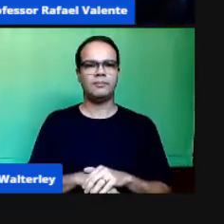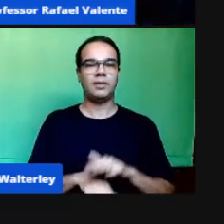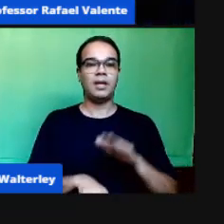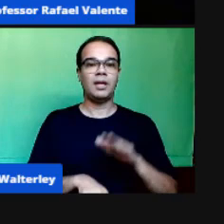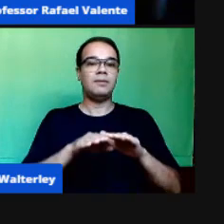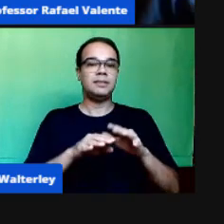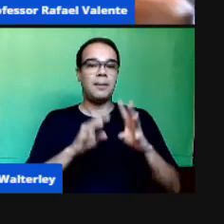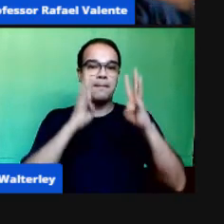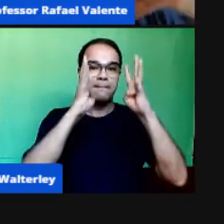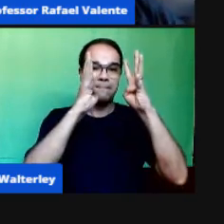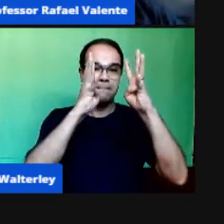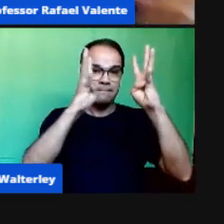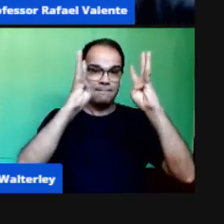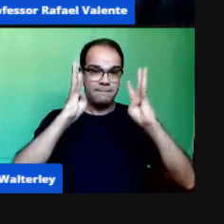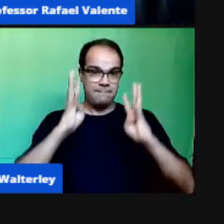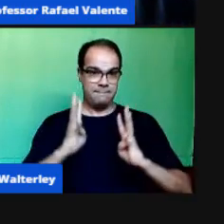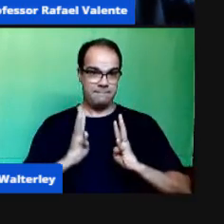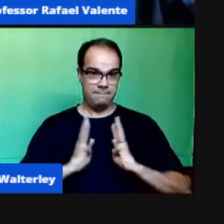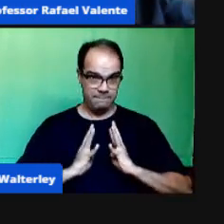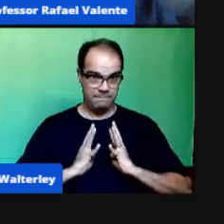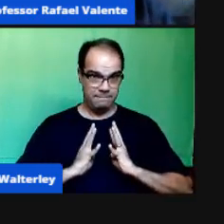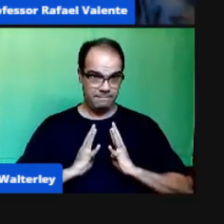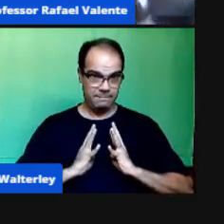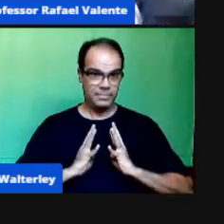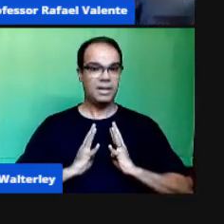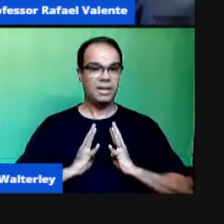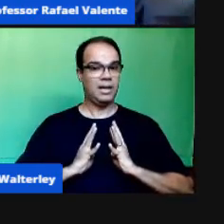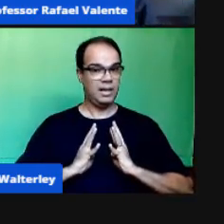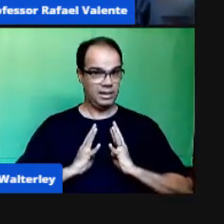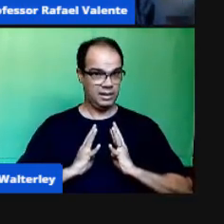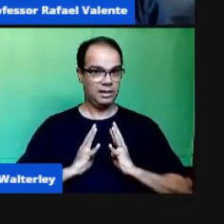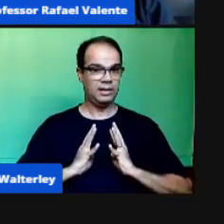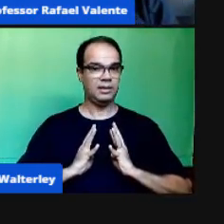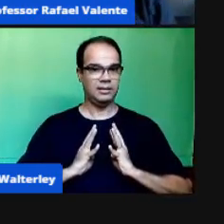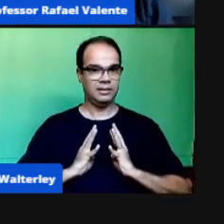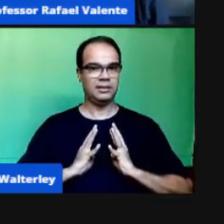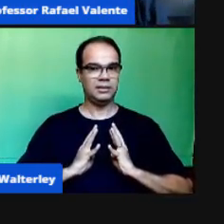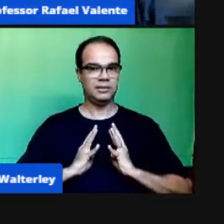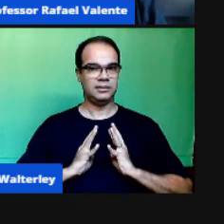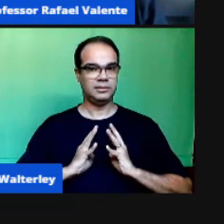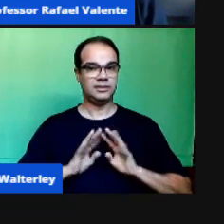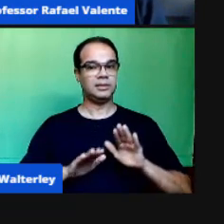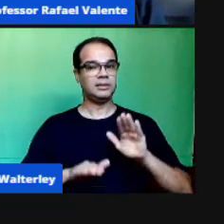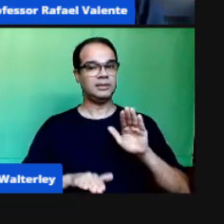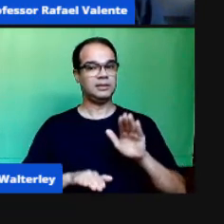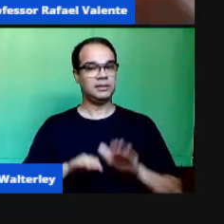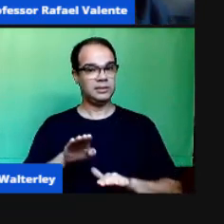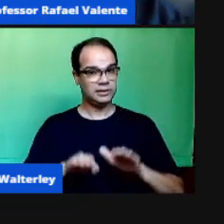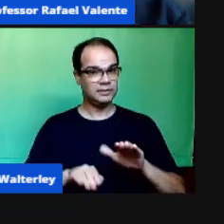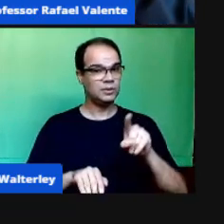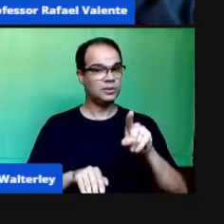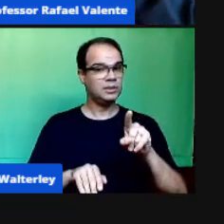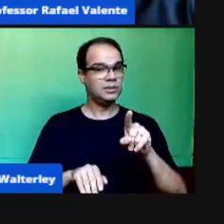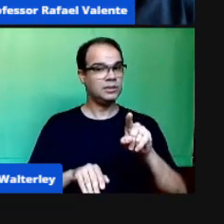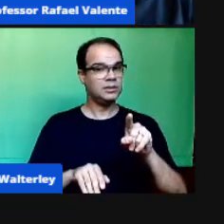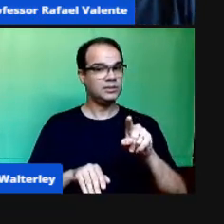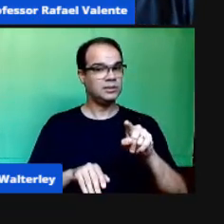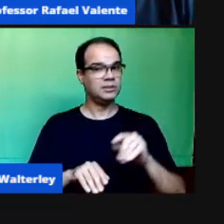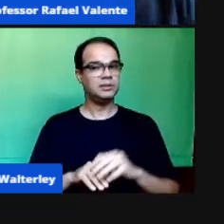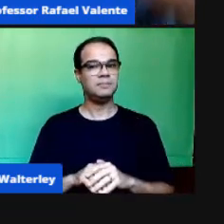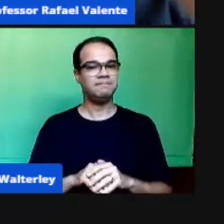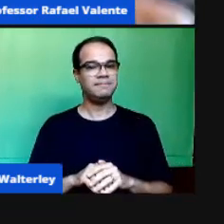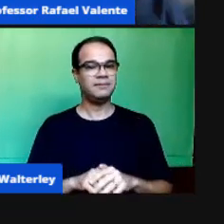prestar mais atenção nesse investimento por fora, que pode ser que ele tenha aí um prazo de validade curto, eu deixo de lado